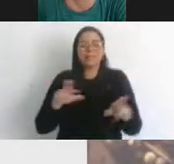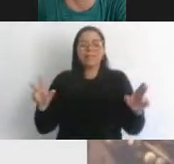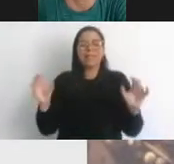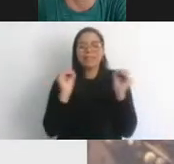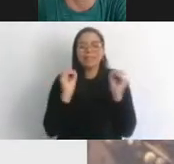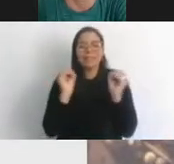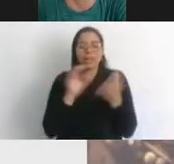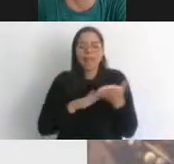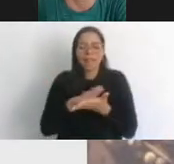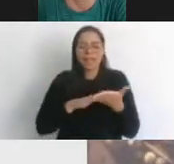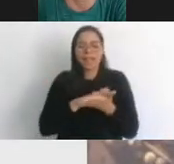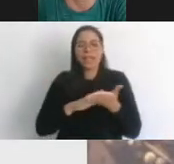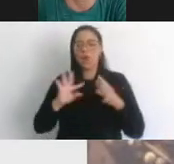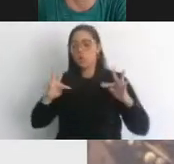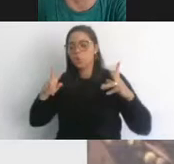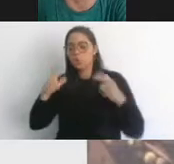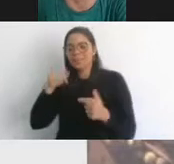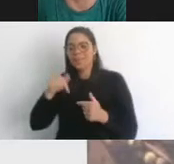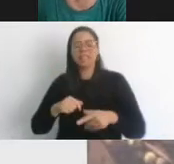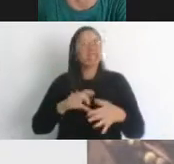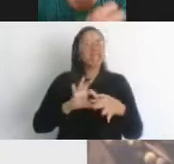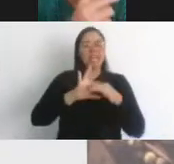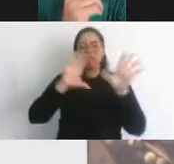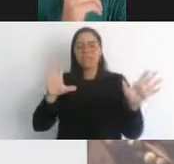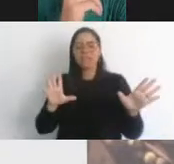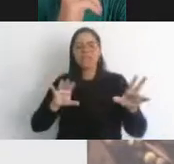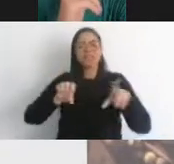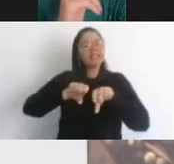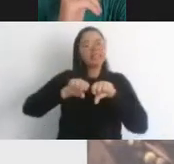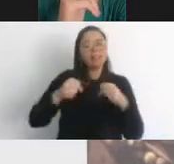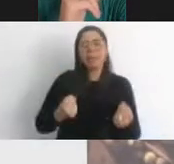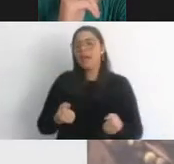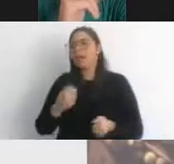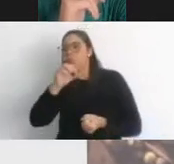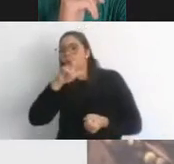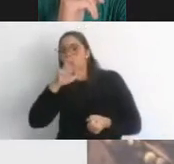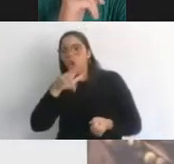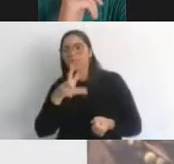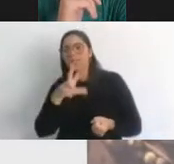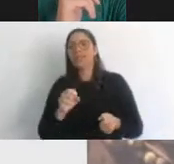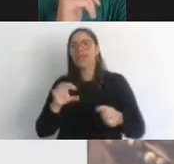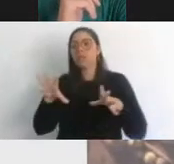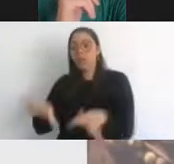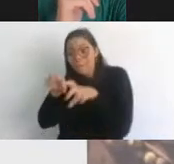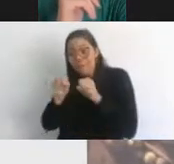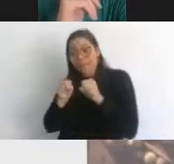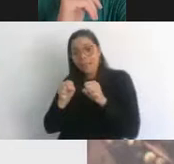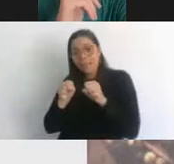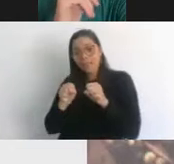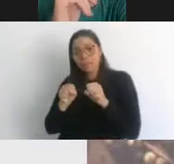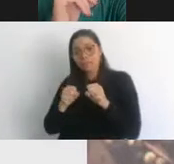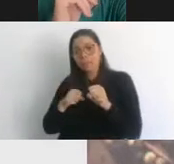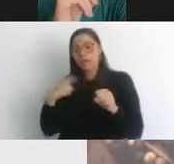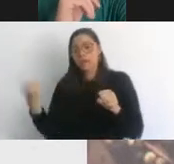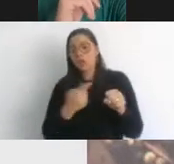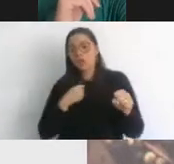Nada que tudo que está aqui pode ser derrubado tudo que está aqui pode ser colonizado tudo isso aqui pode ser apropriado e a gente vai ser apropriado isso